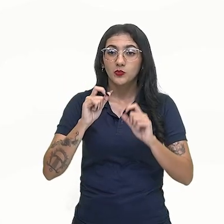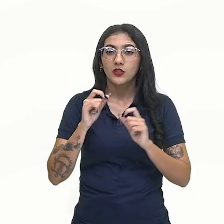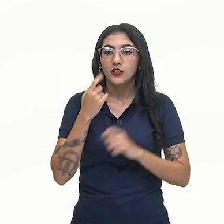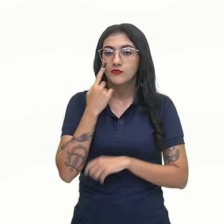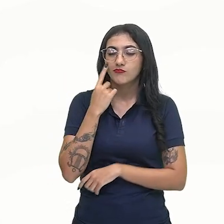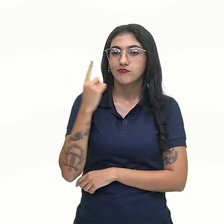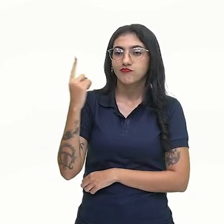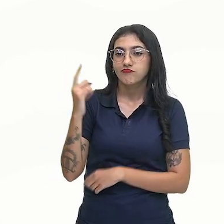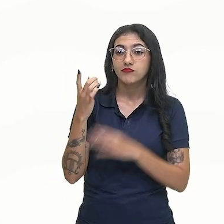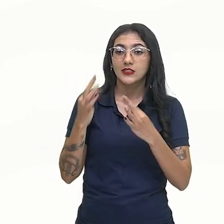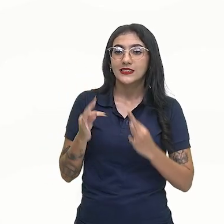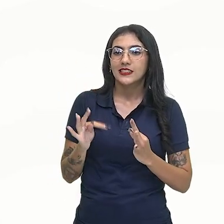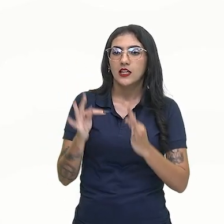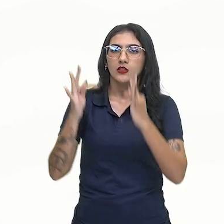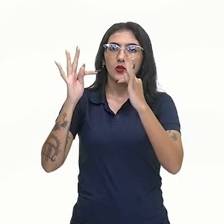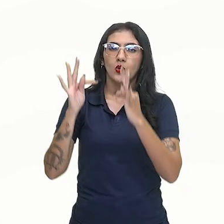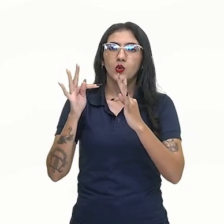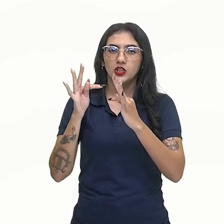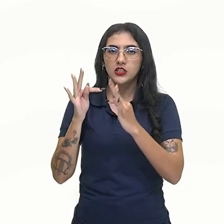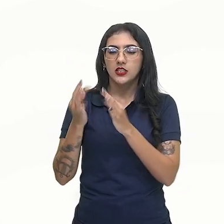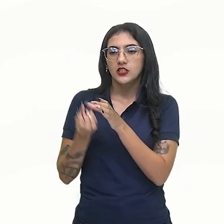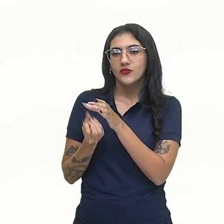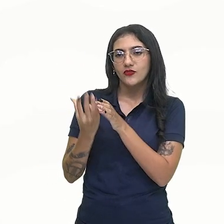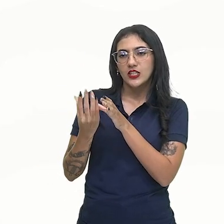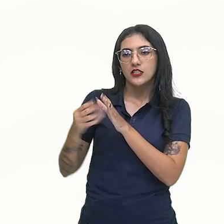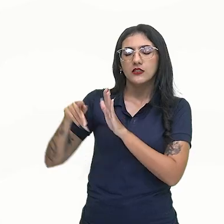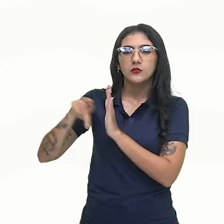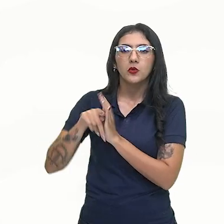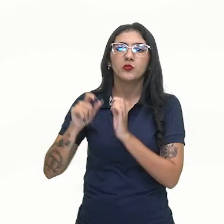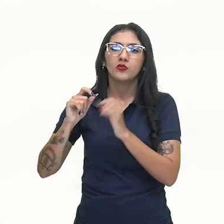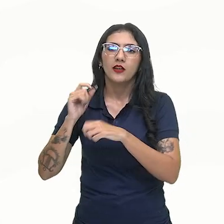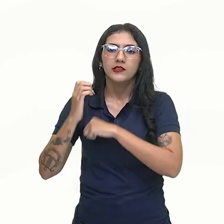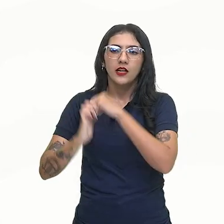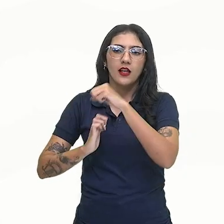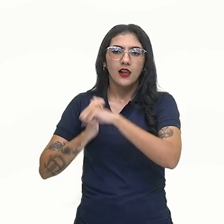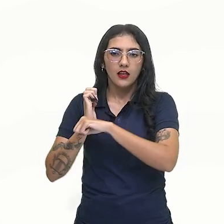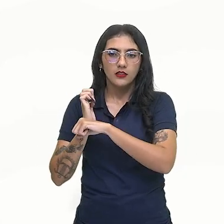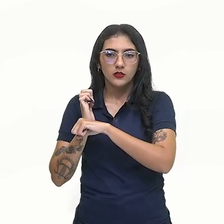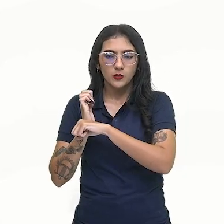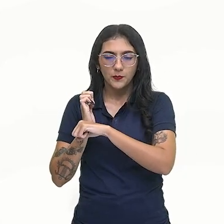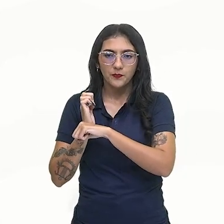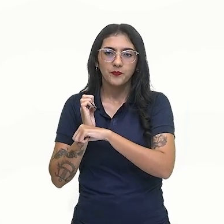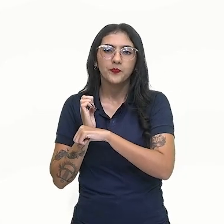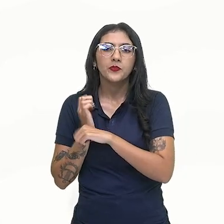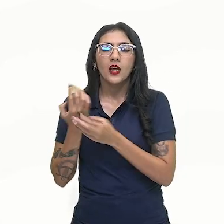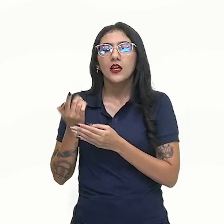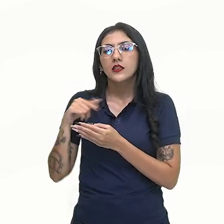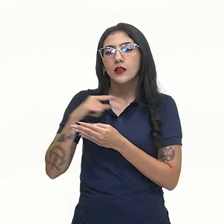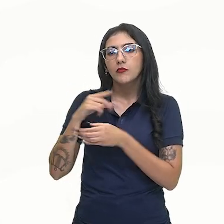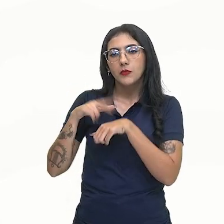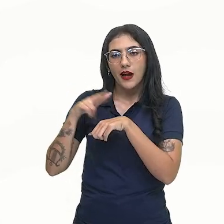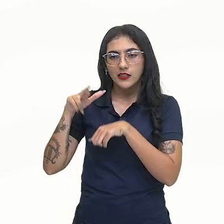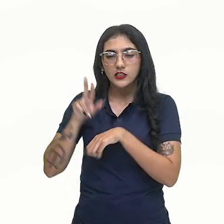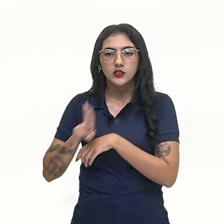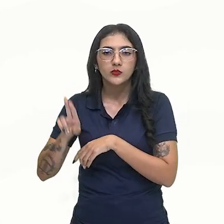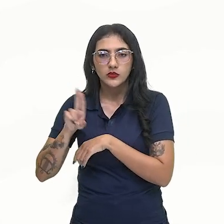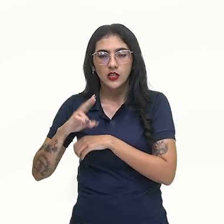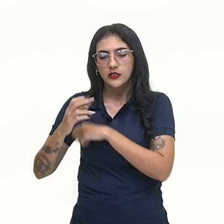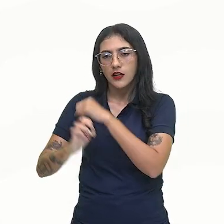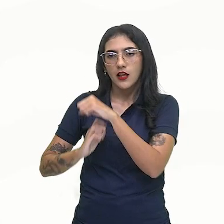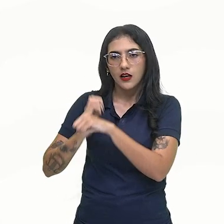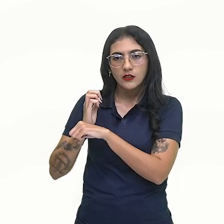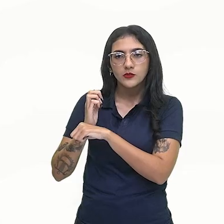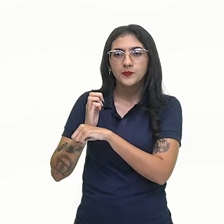uma tecnologia de feixes de elétrons. E aí que vai possibilitar uma maior resolução. Então, essa é a